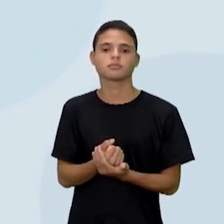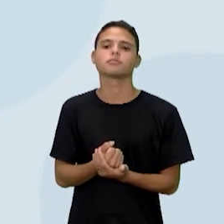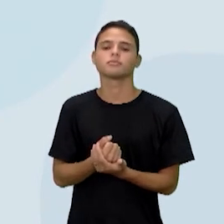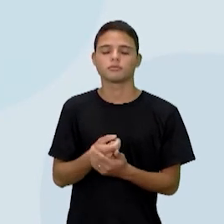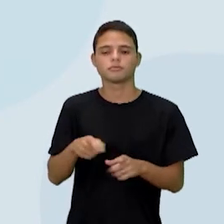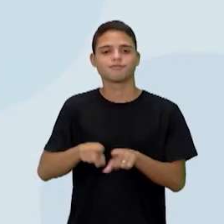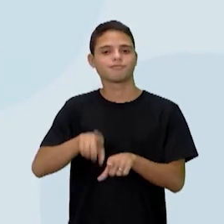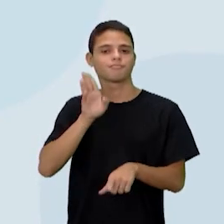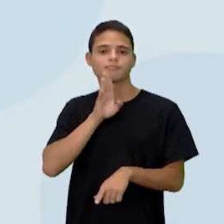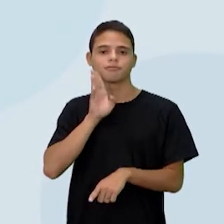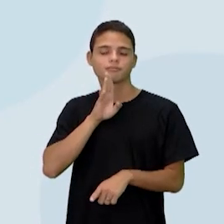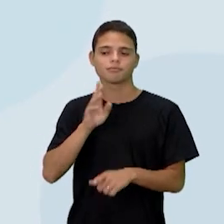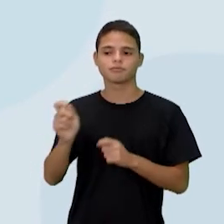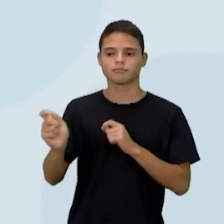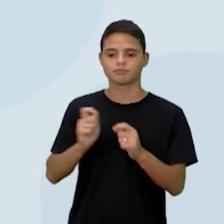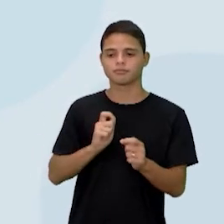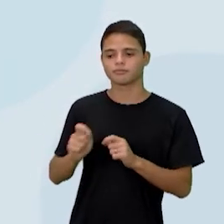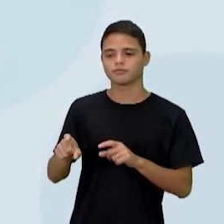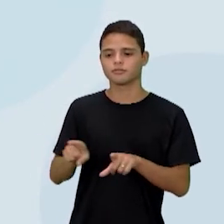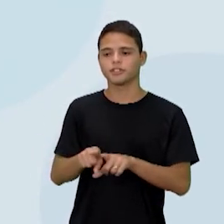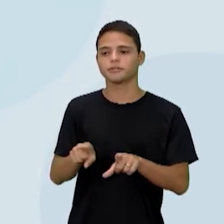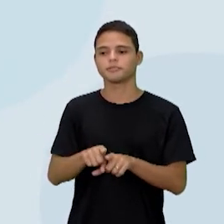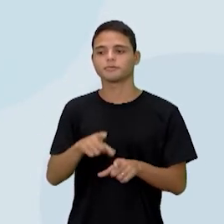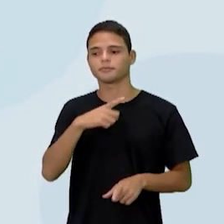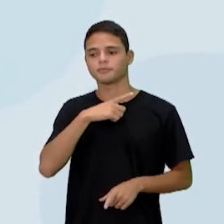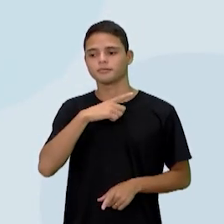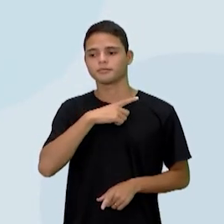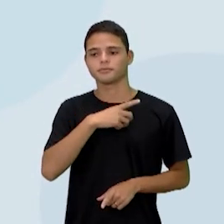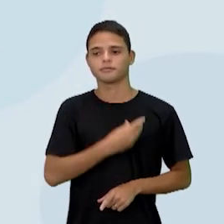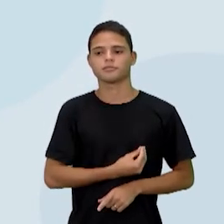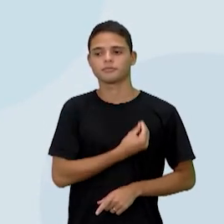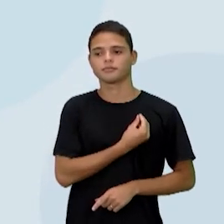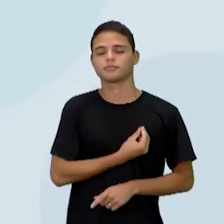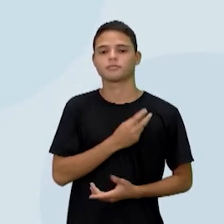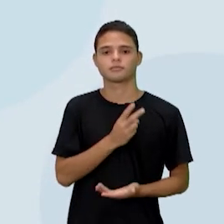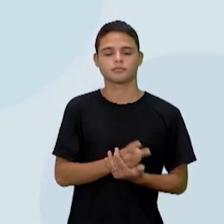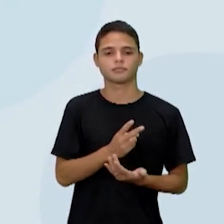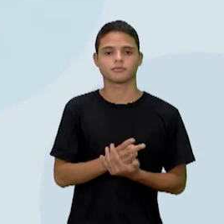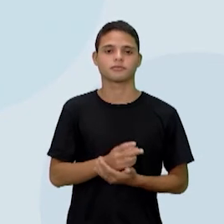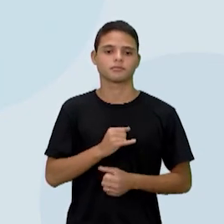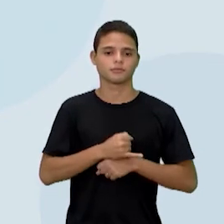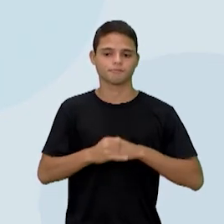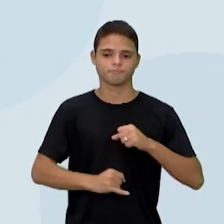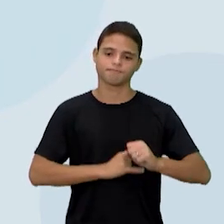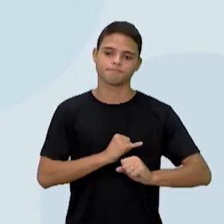importantíssimo para a gente entender as armadilhas que a gente vive todo dia na internet. Vamos ouvir.